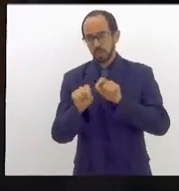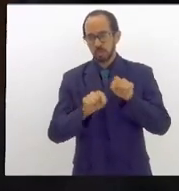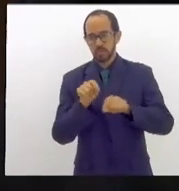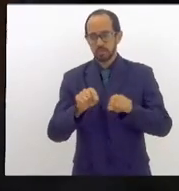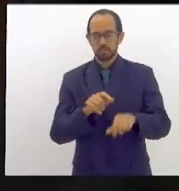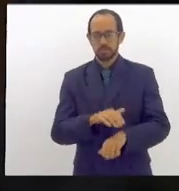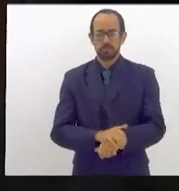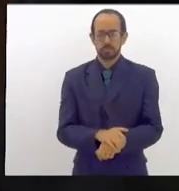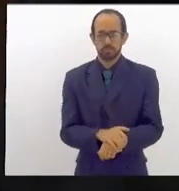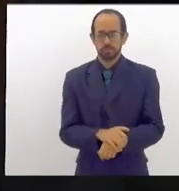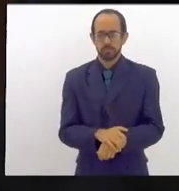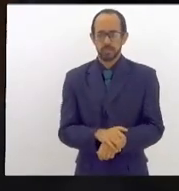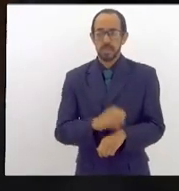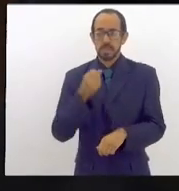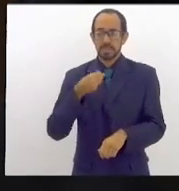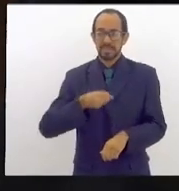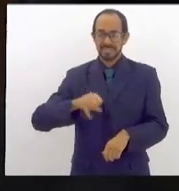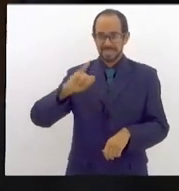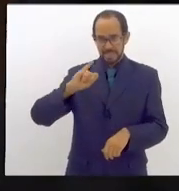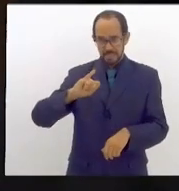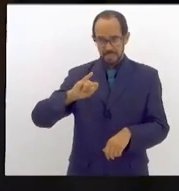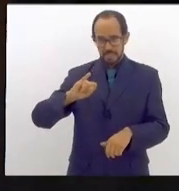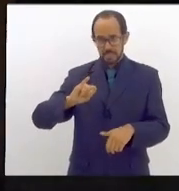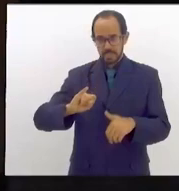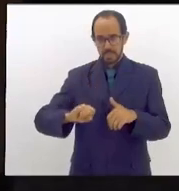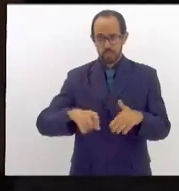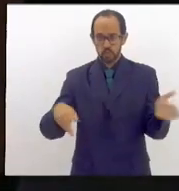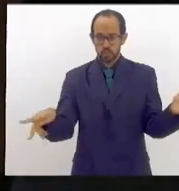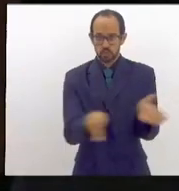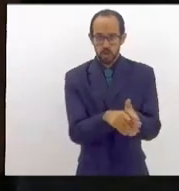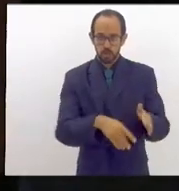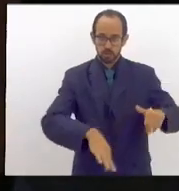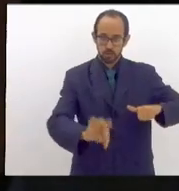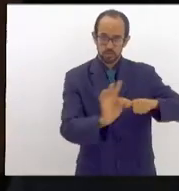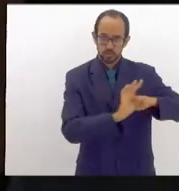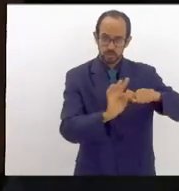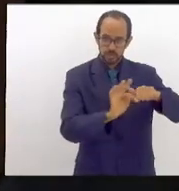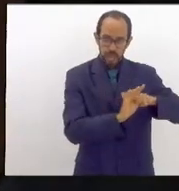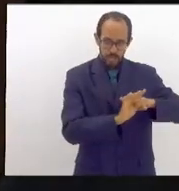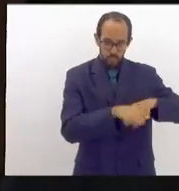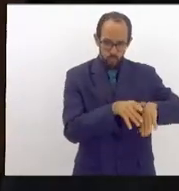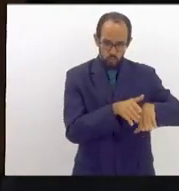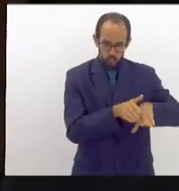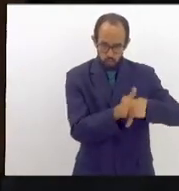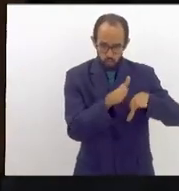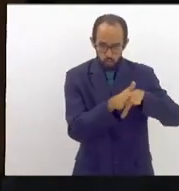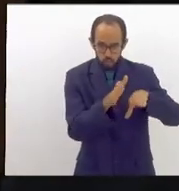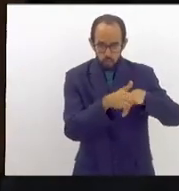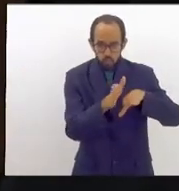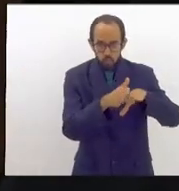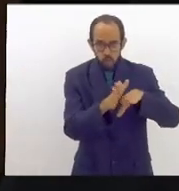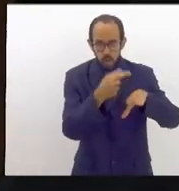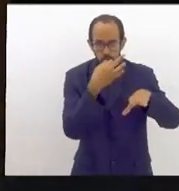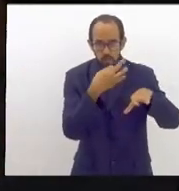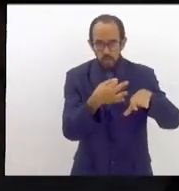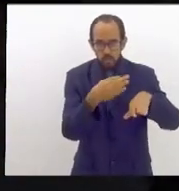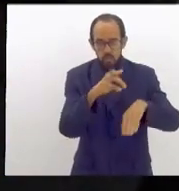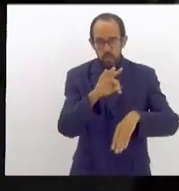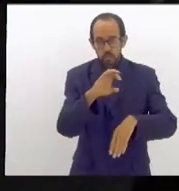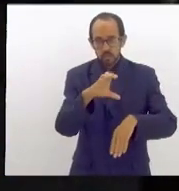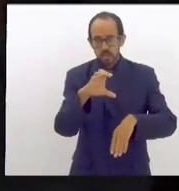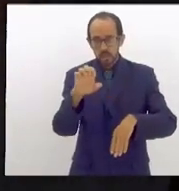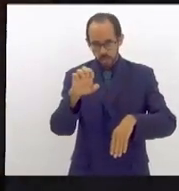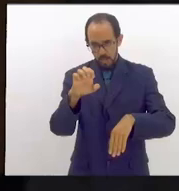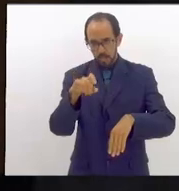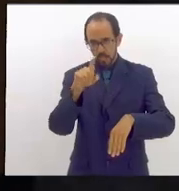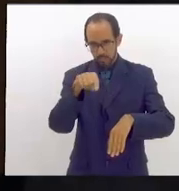se os técnicos que instruíram a posição do Tribunal de Contas que foi com